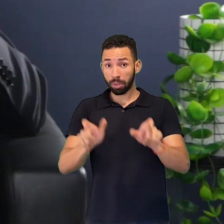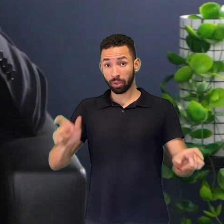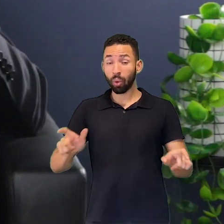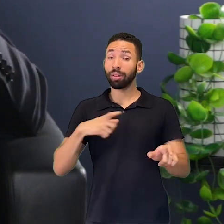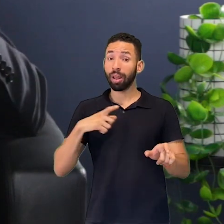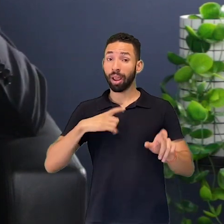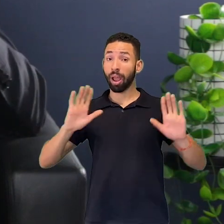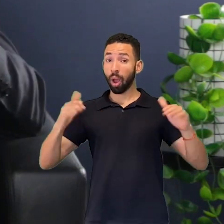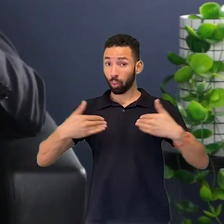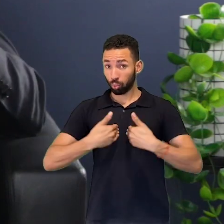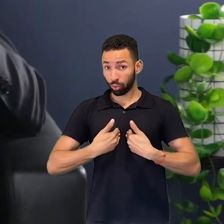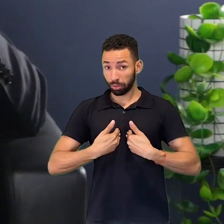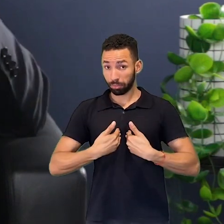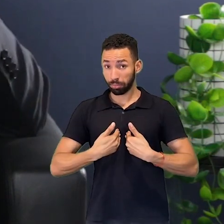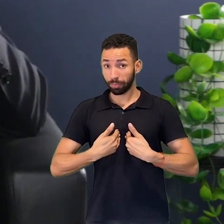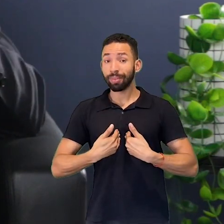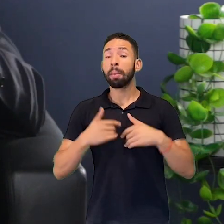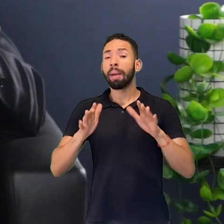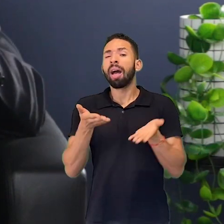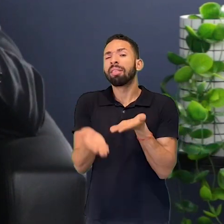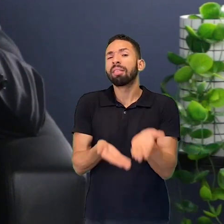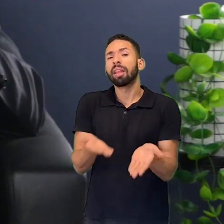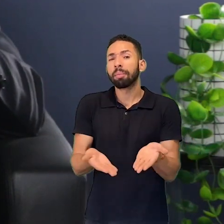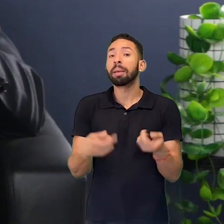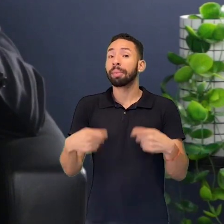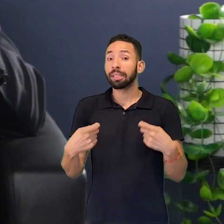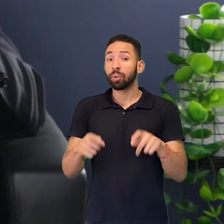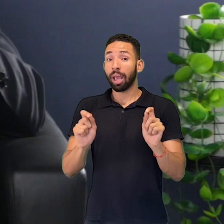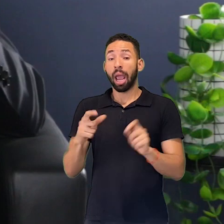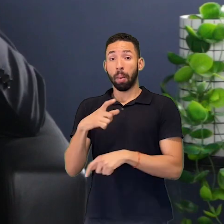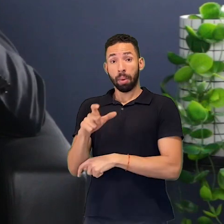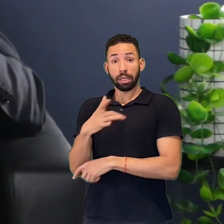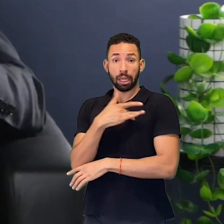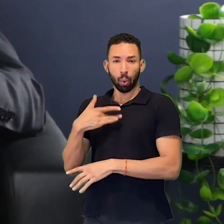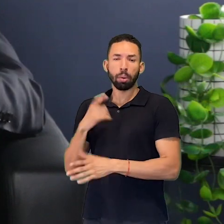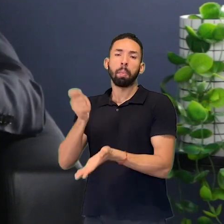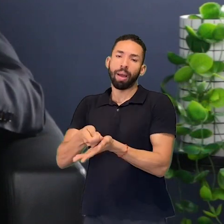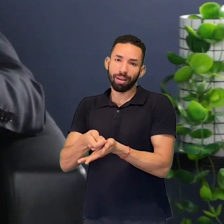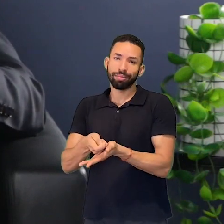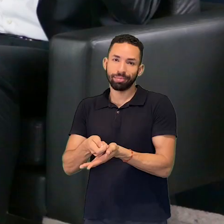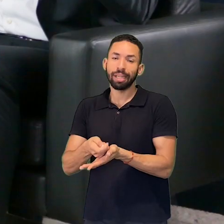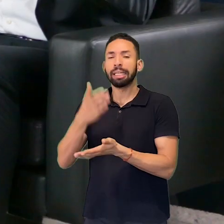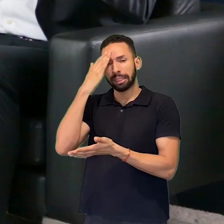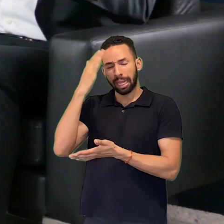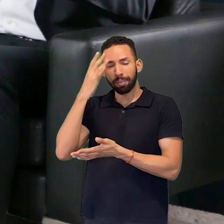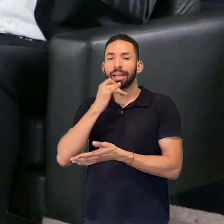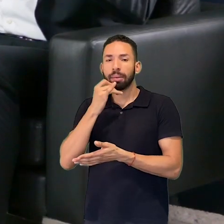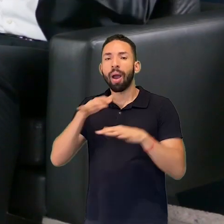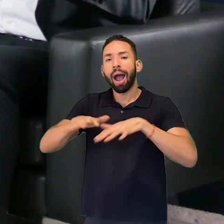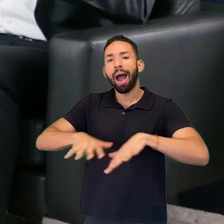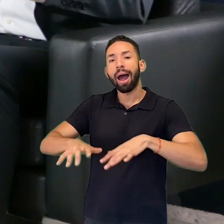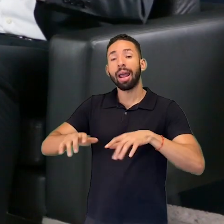pessoas com autismo, essas terapias devem ser custeadas pelos planos de saúde, mesmo na